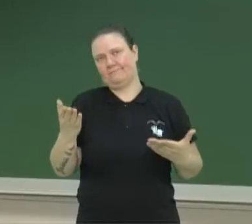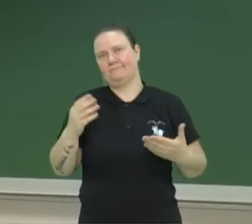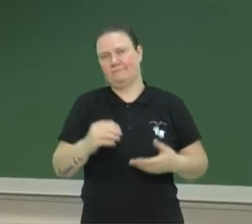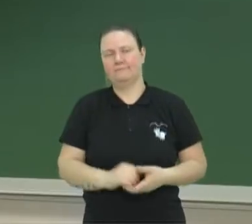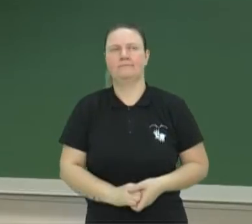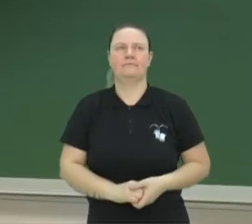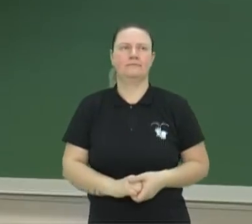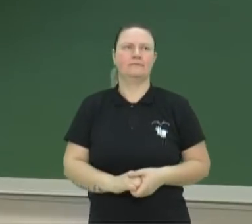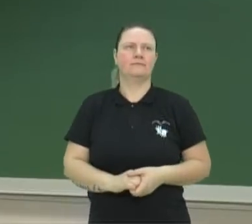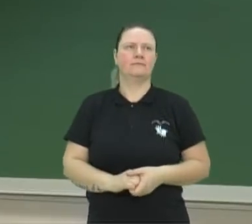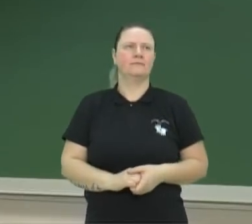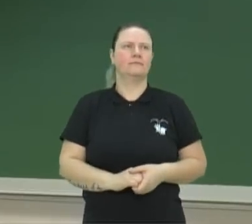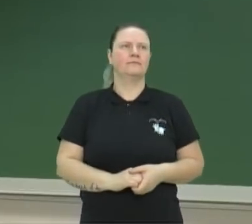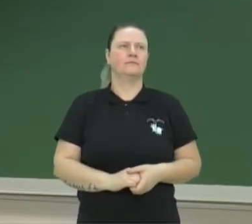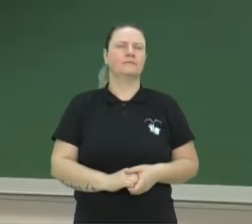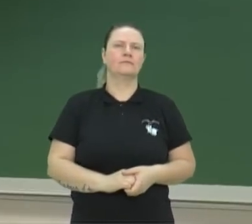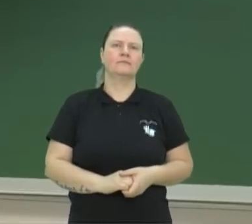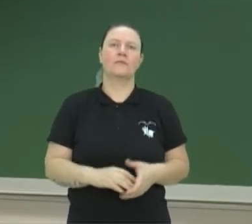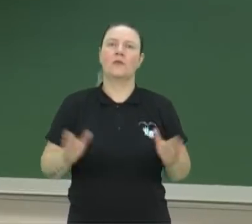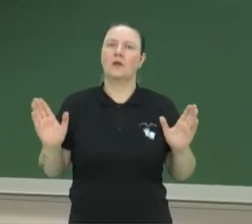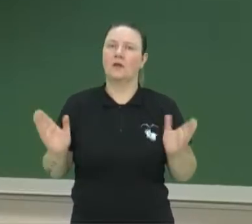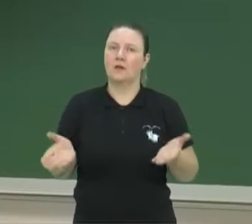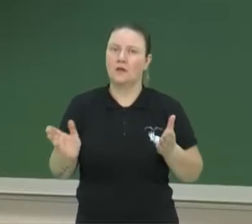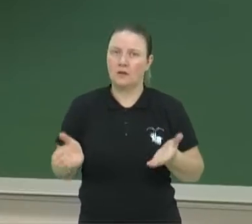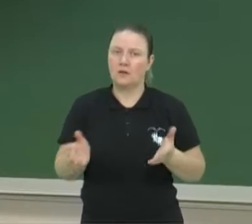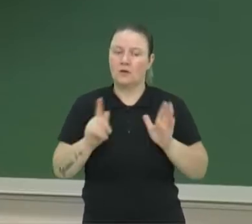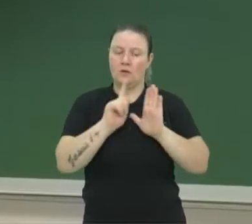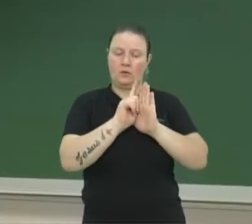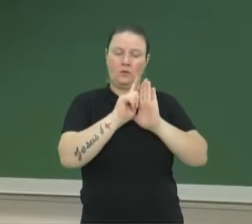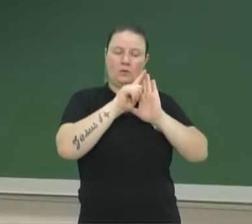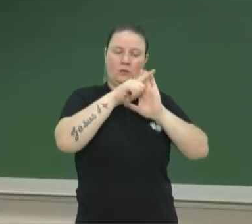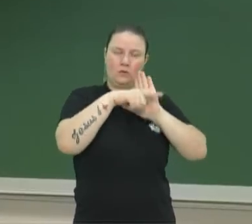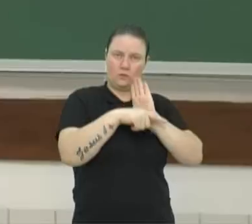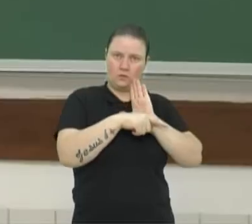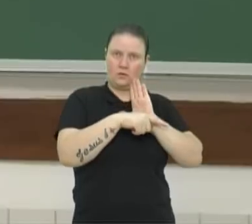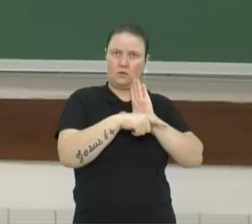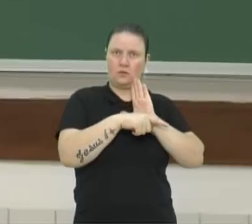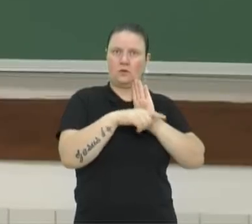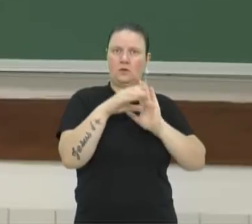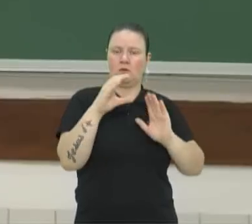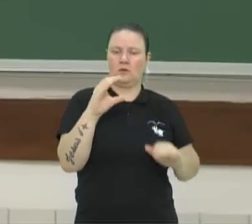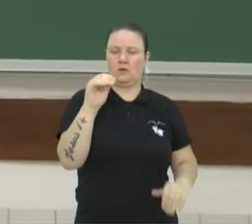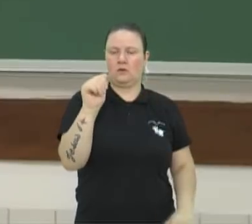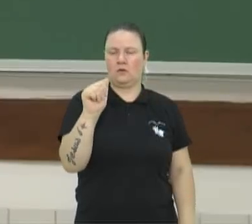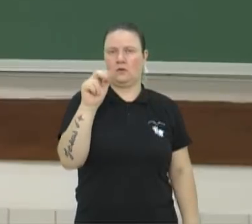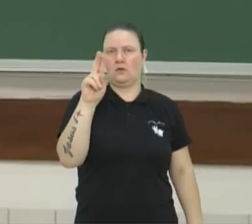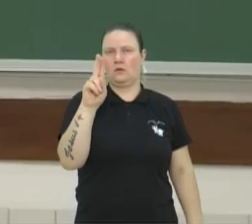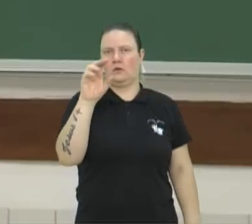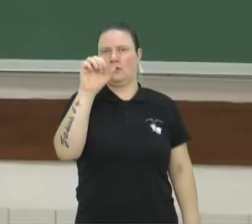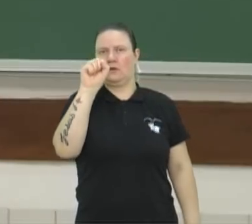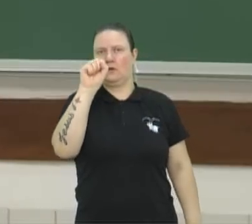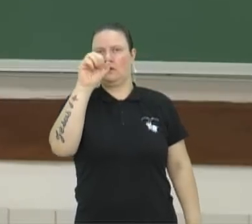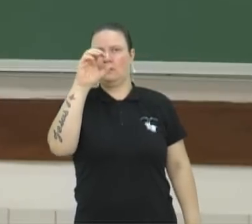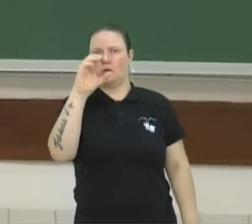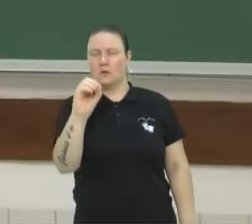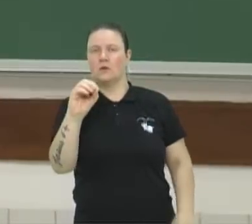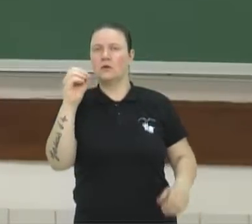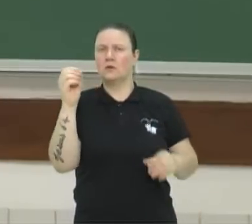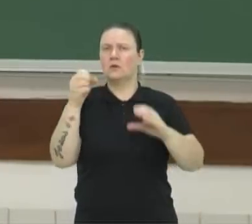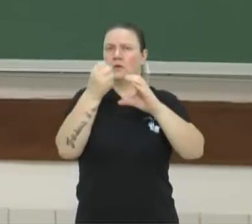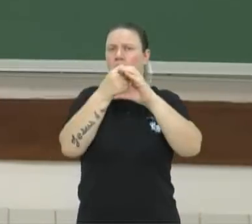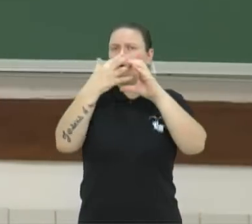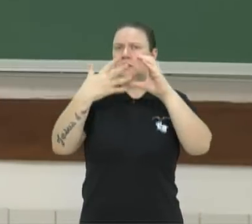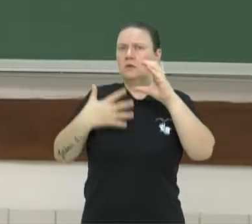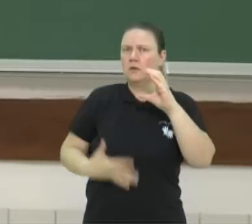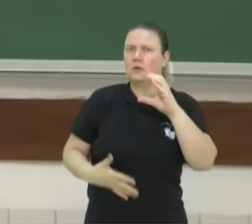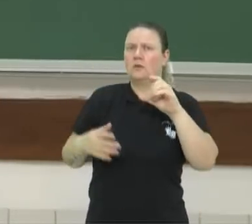beleza? Agora falando sobre o gênero textual caos, né? Novamente, né? Falando sobre algumas